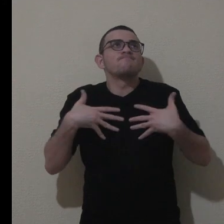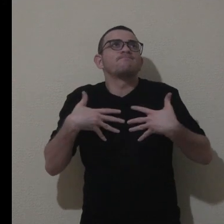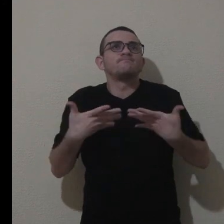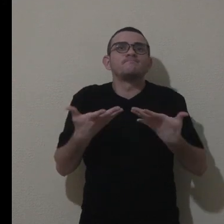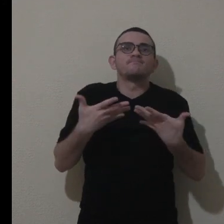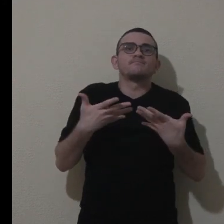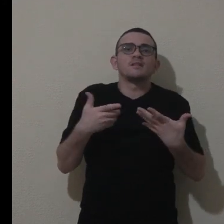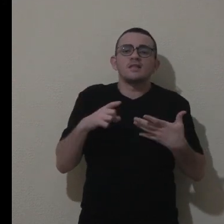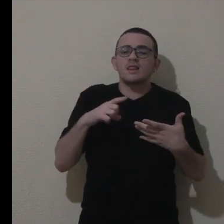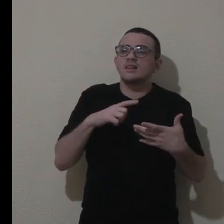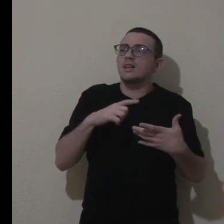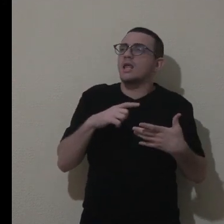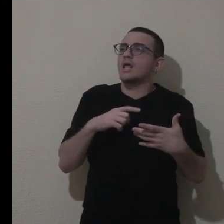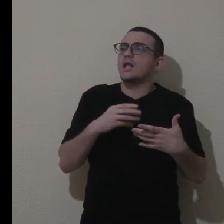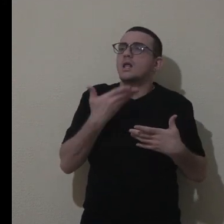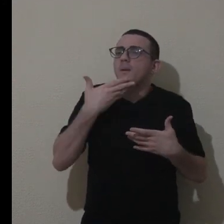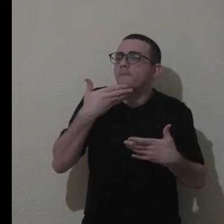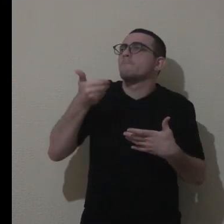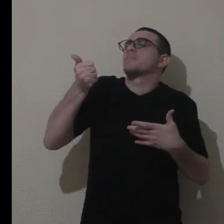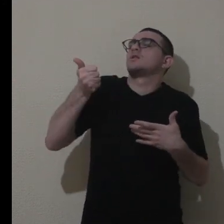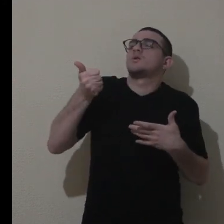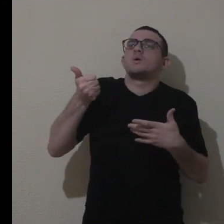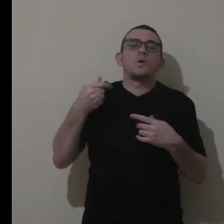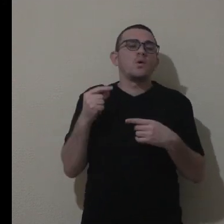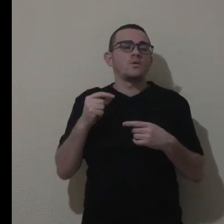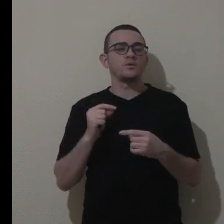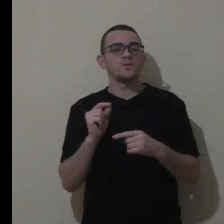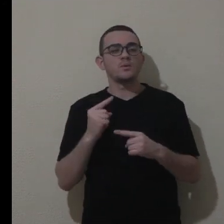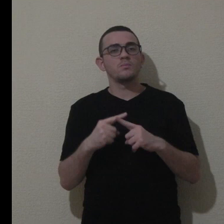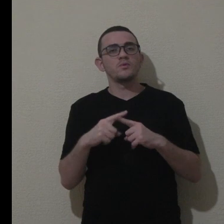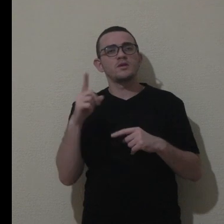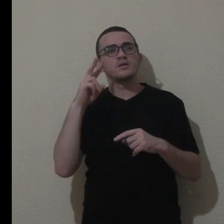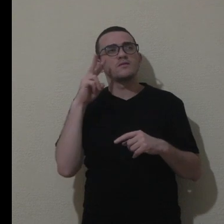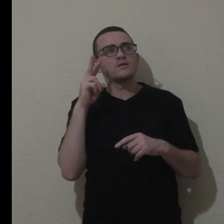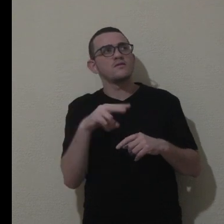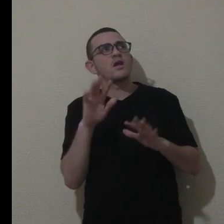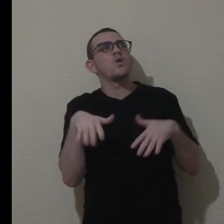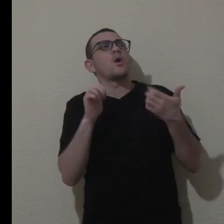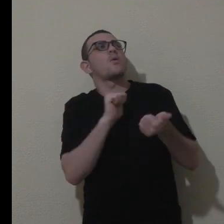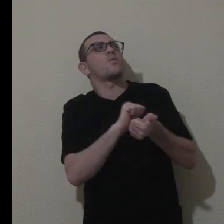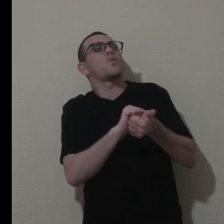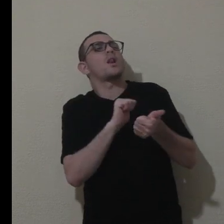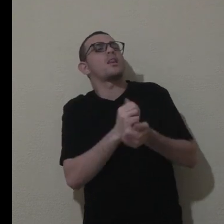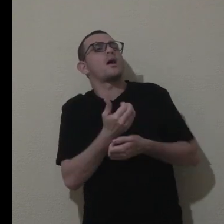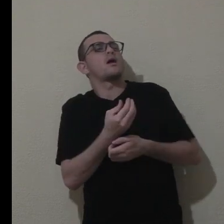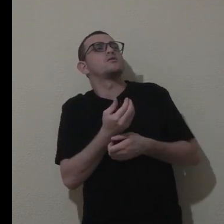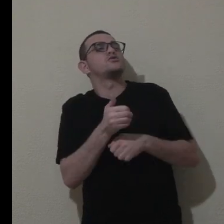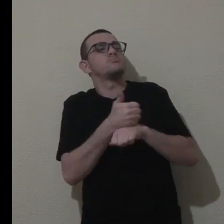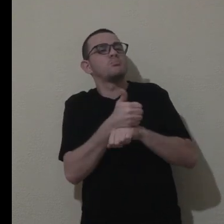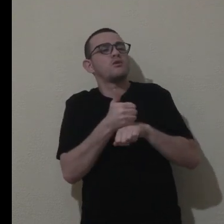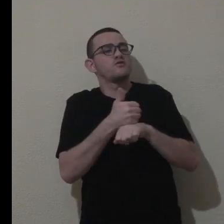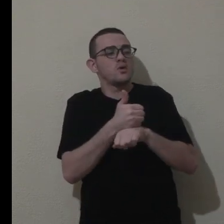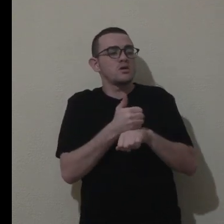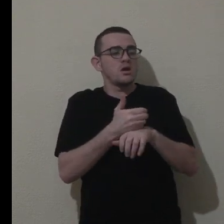prazerosa, acho que para vocês mesmos, é exitosa, né? Porque se vocês forem ver quais são as qualidades profissionais que as